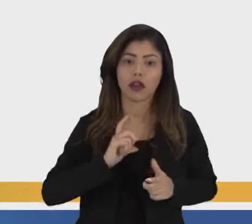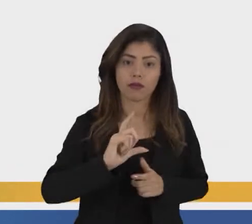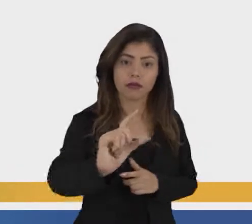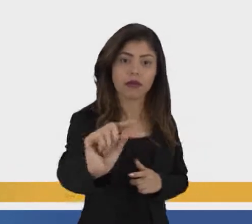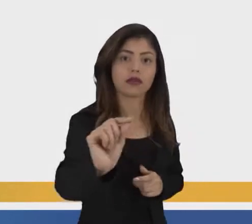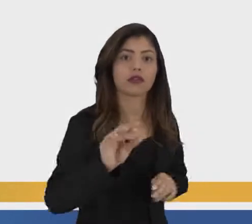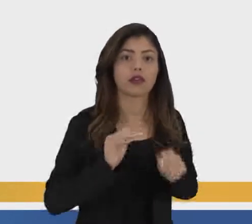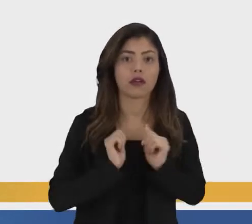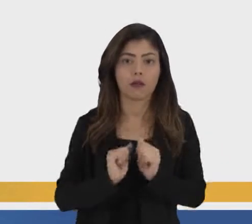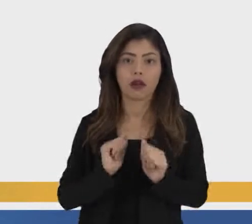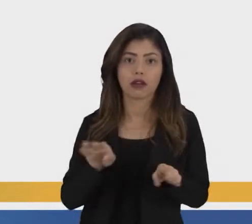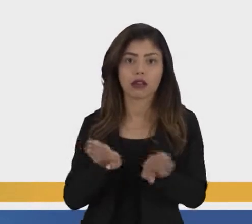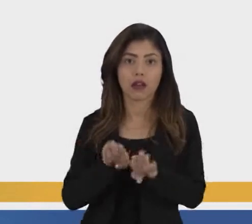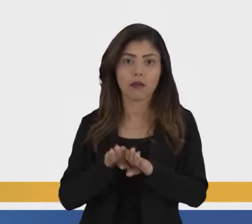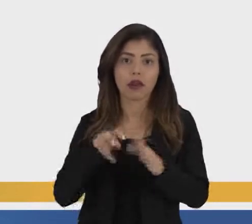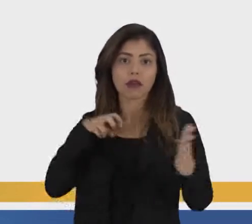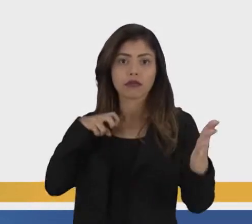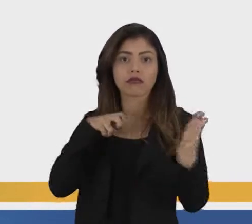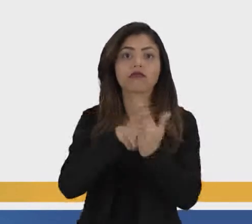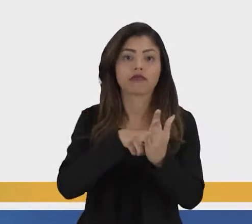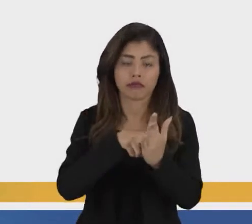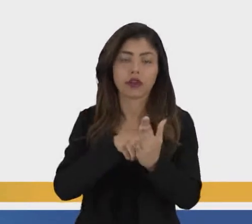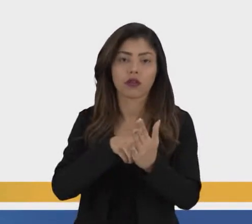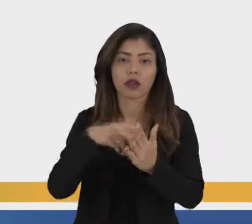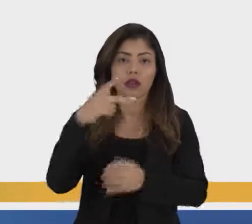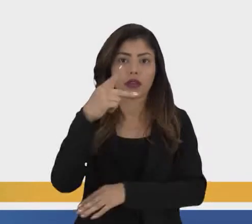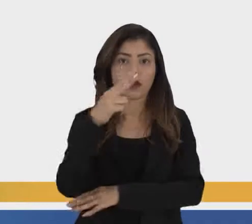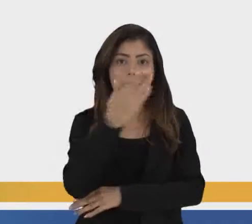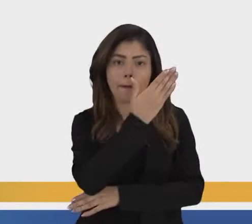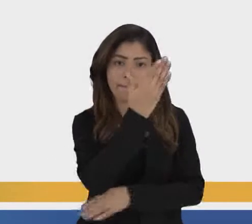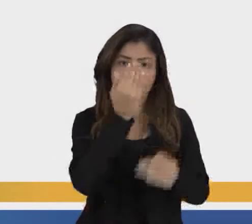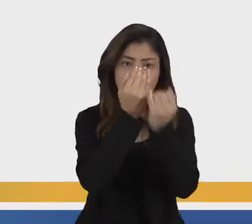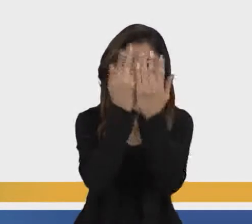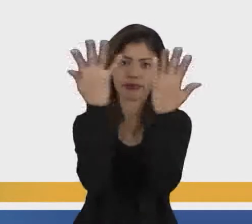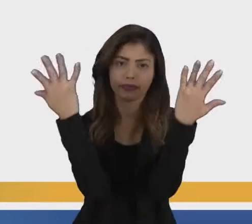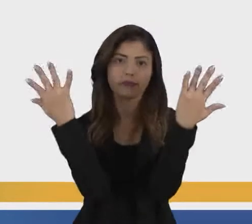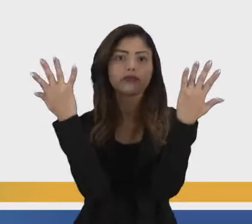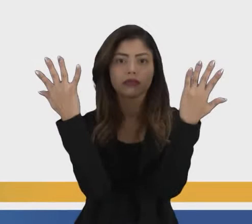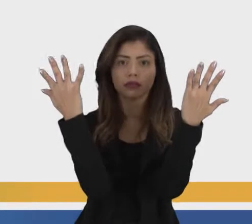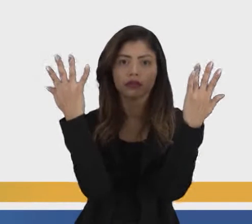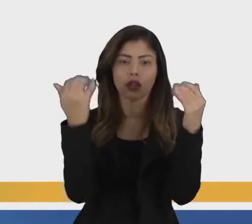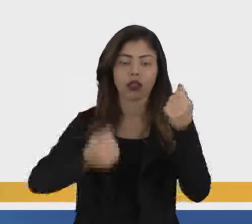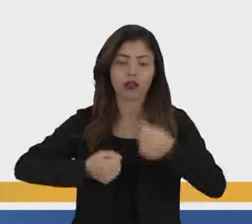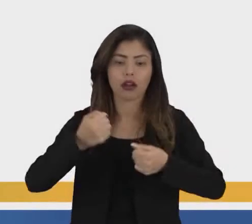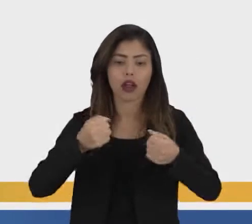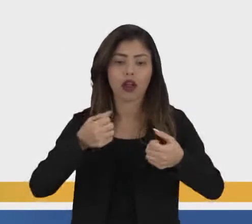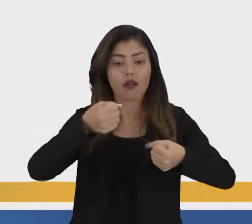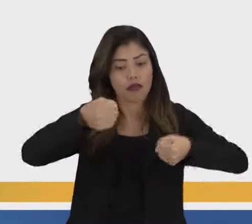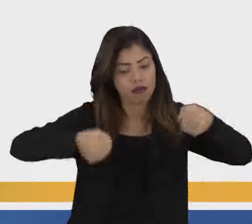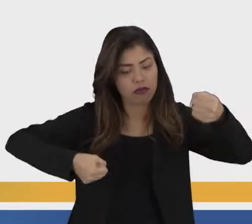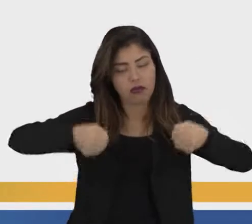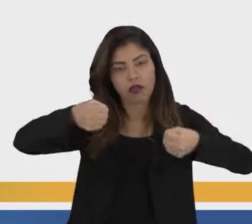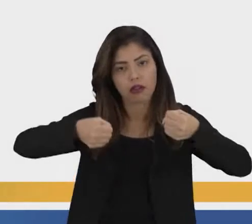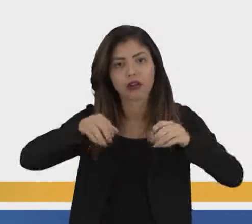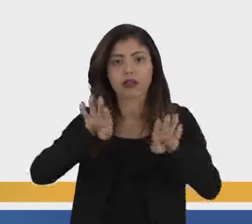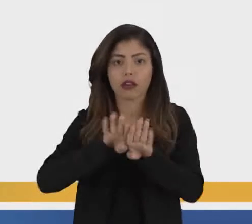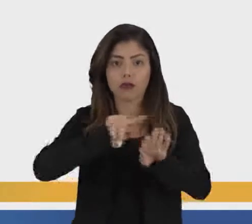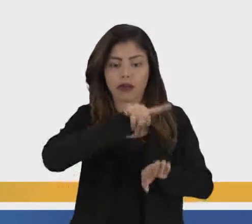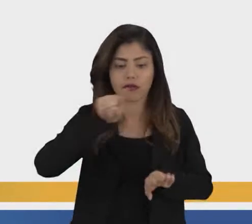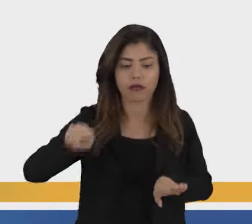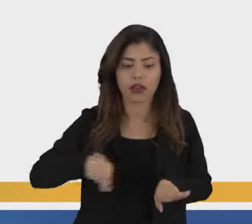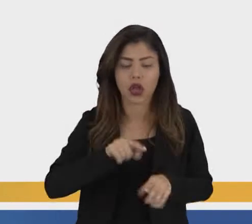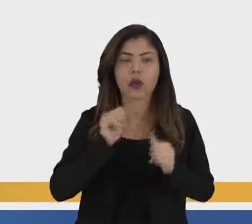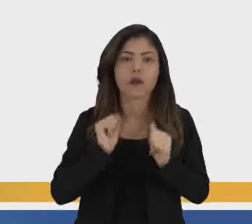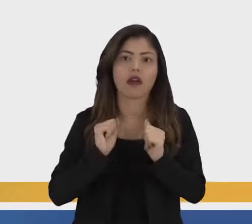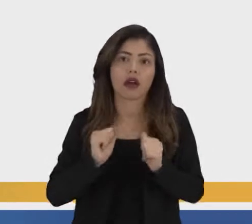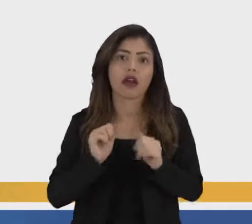em movimento em relação à pista e podem, eventualmente, se chocar contra o para-brisa. E o volante,